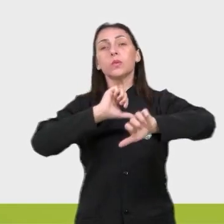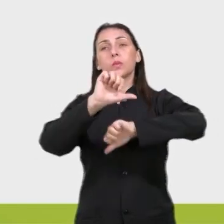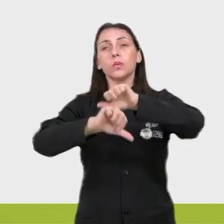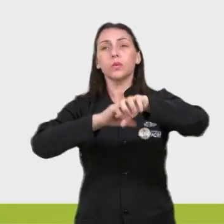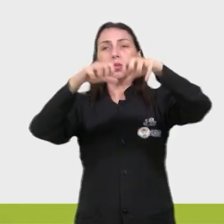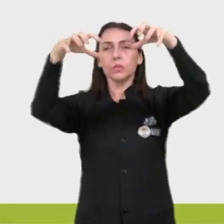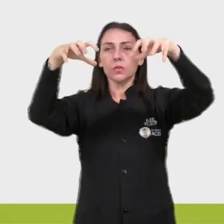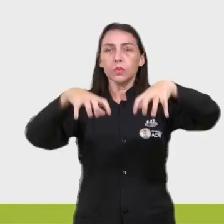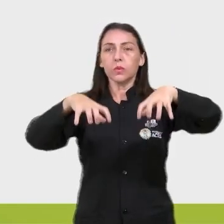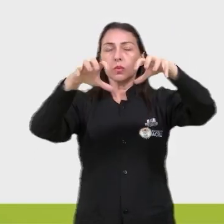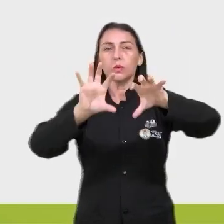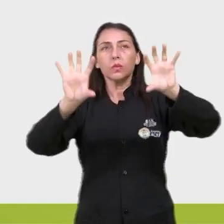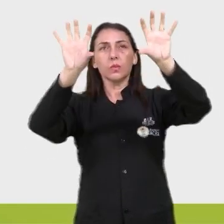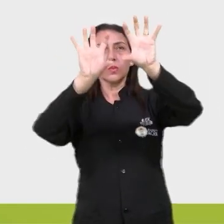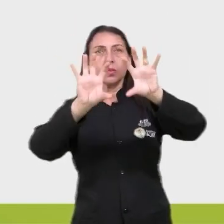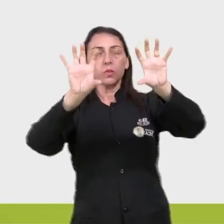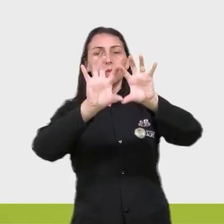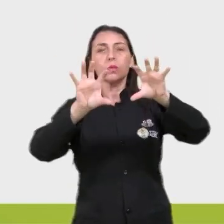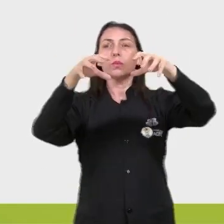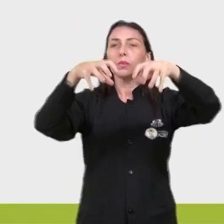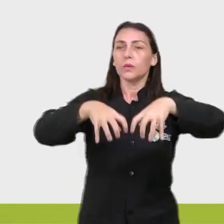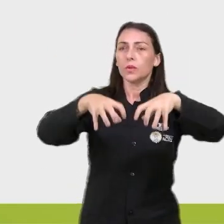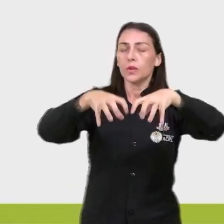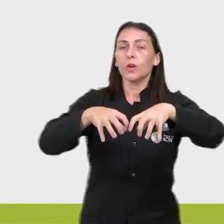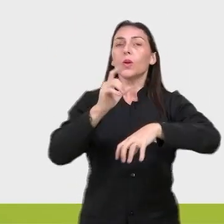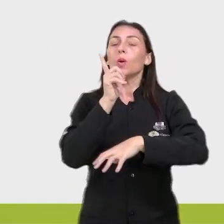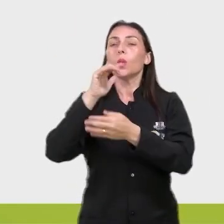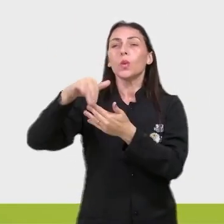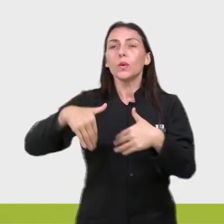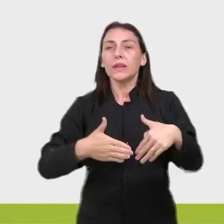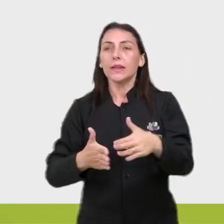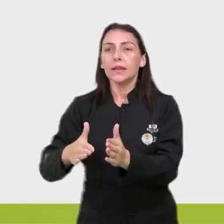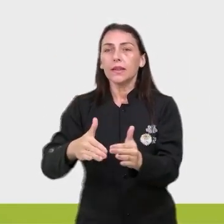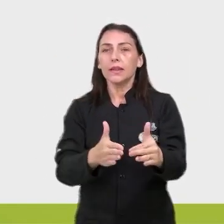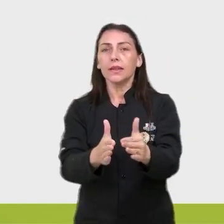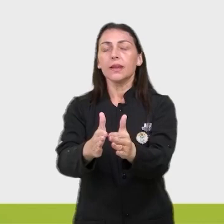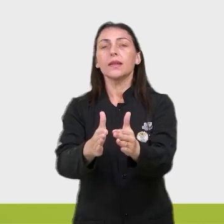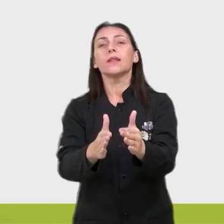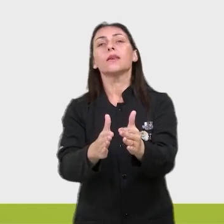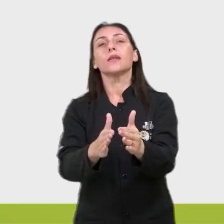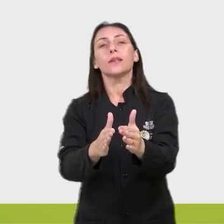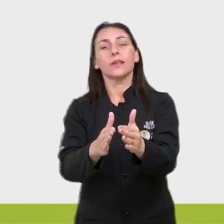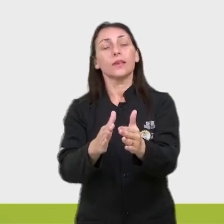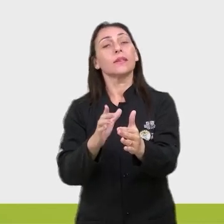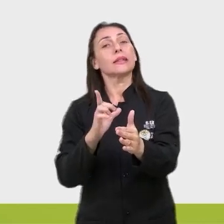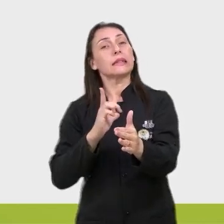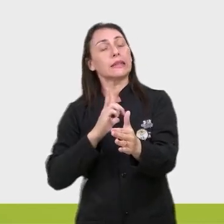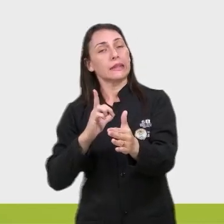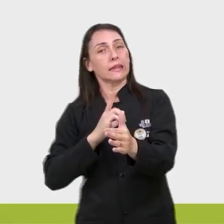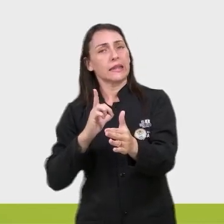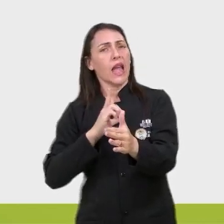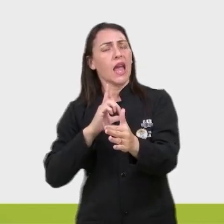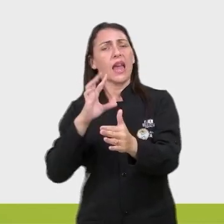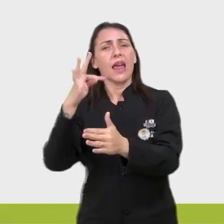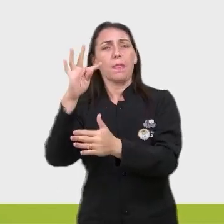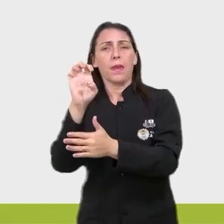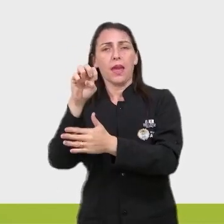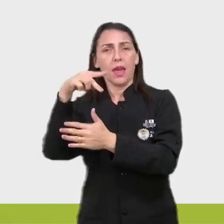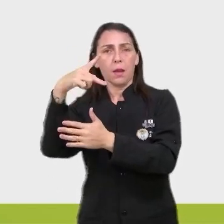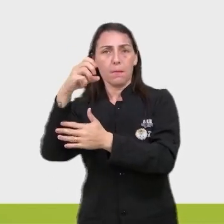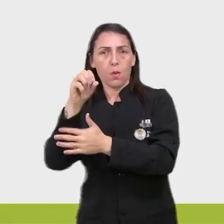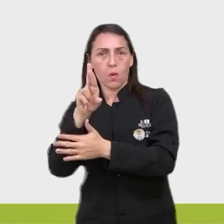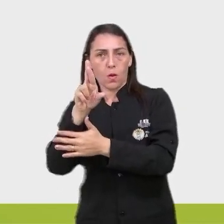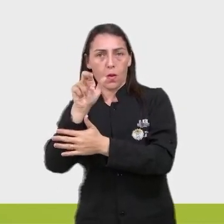poder formar ali as precipitações, tá? Os rios aqui, eles são rios temporários. O que são rios